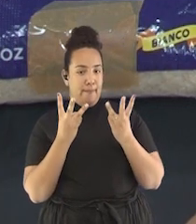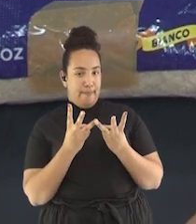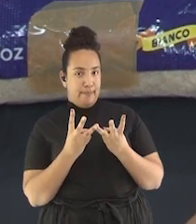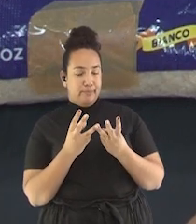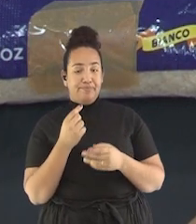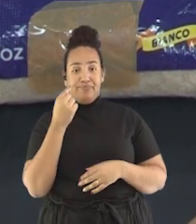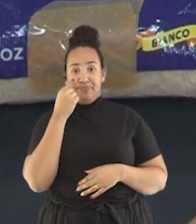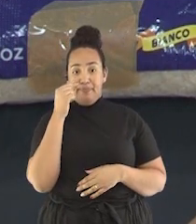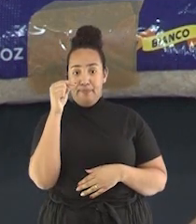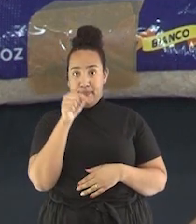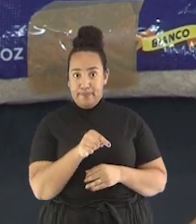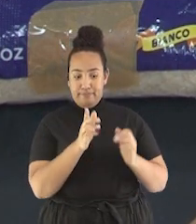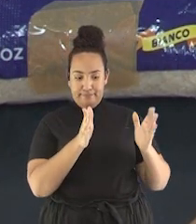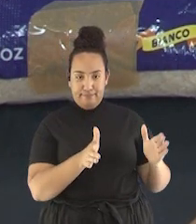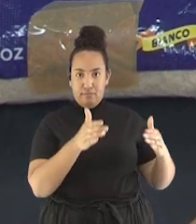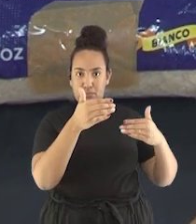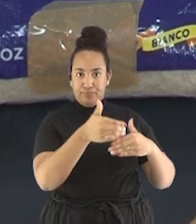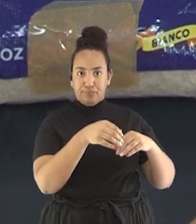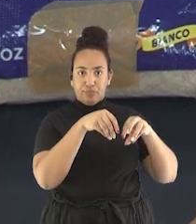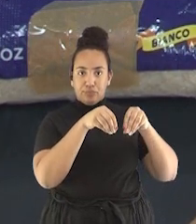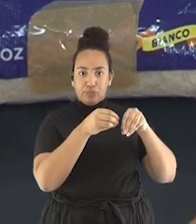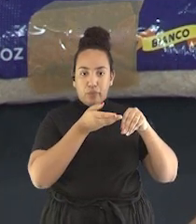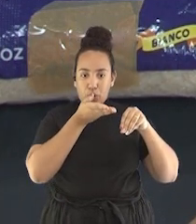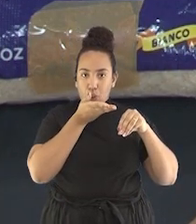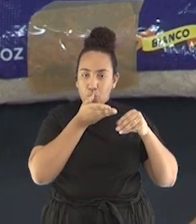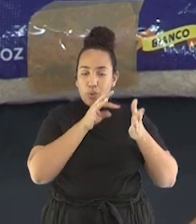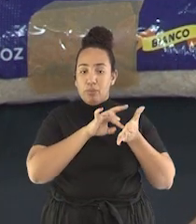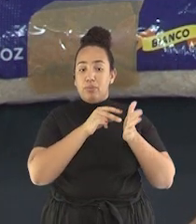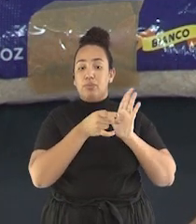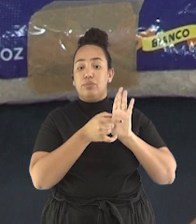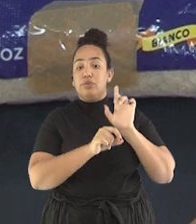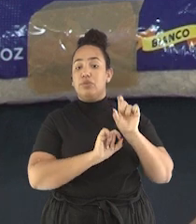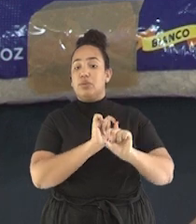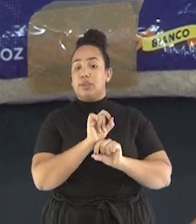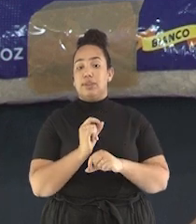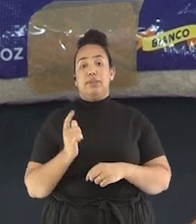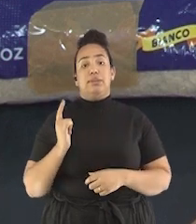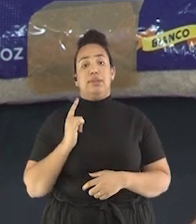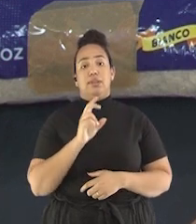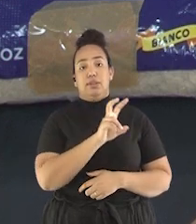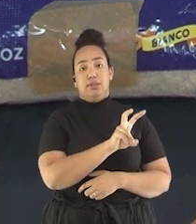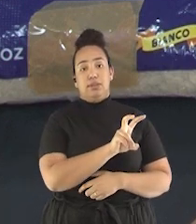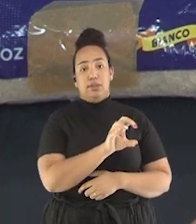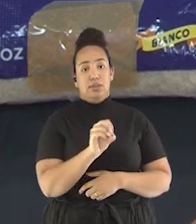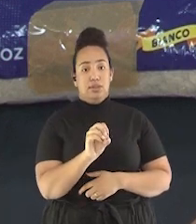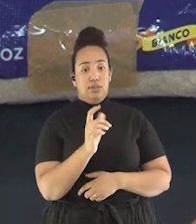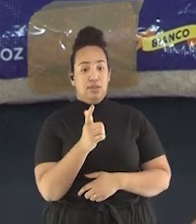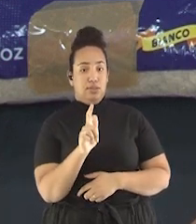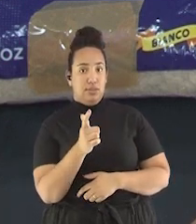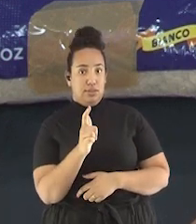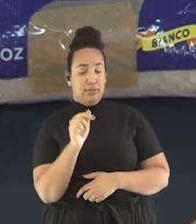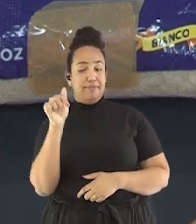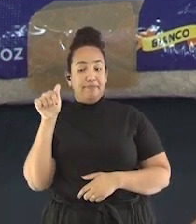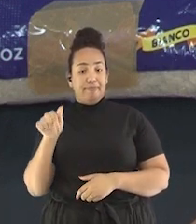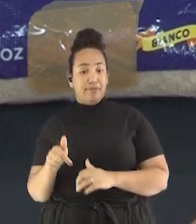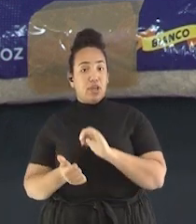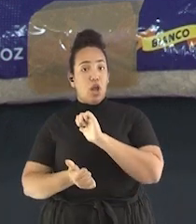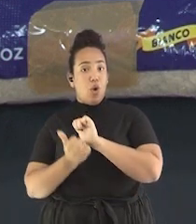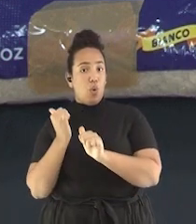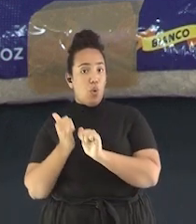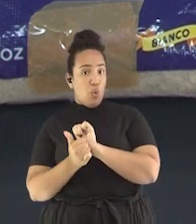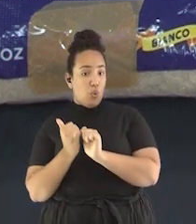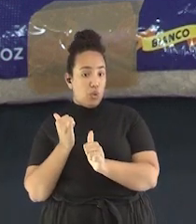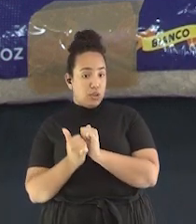produto. Esse pacote de polvilho indica que ele tem 500 gramas, veja. E